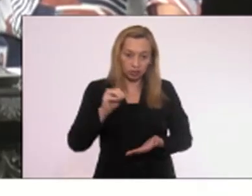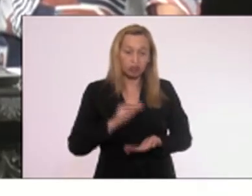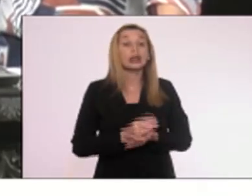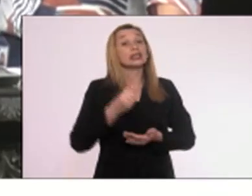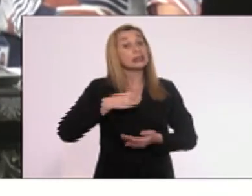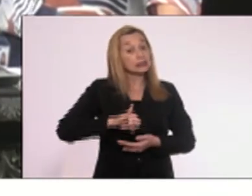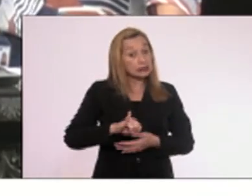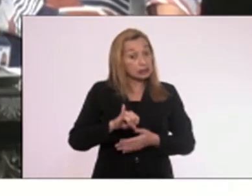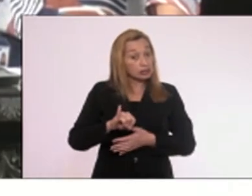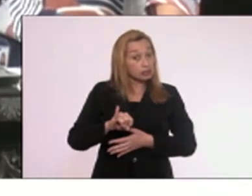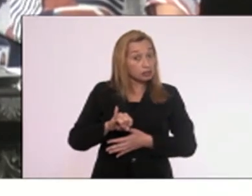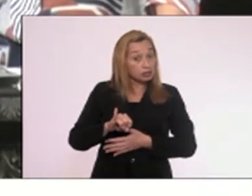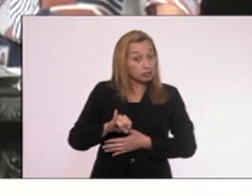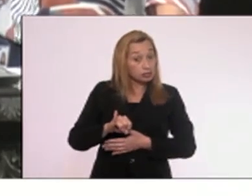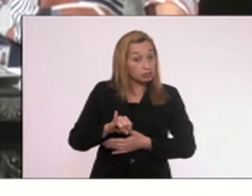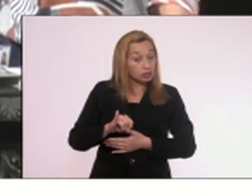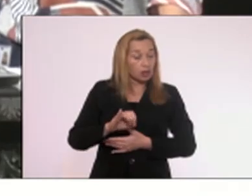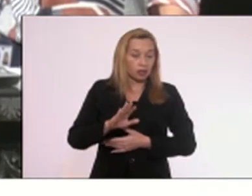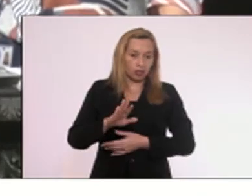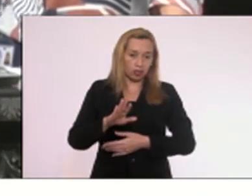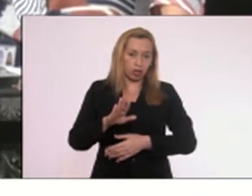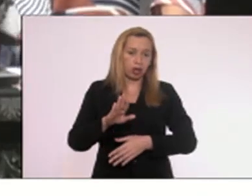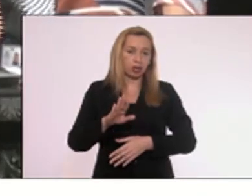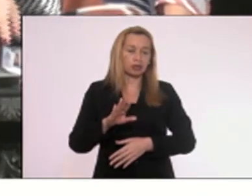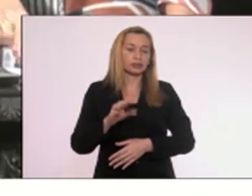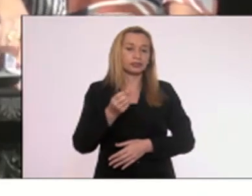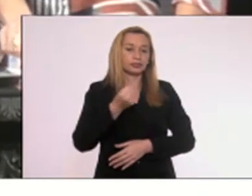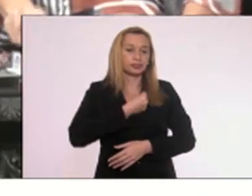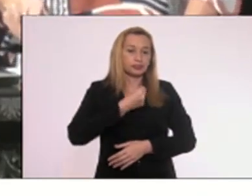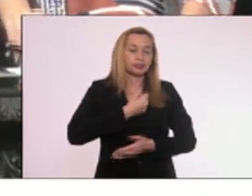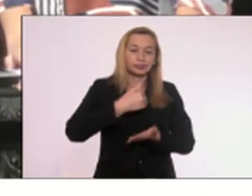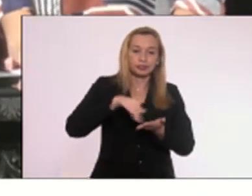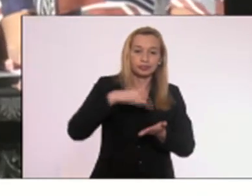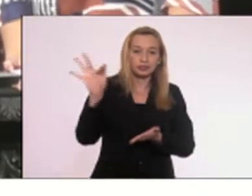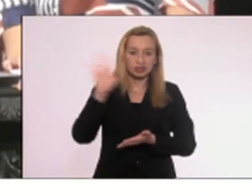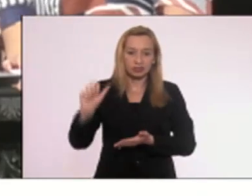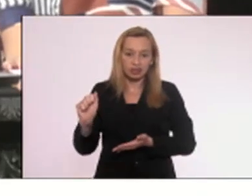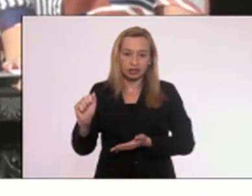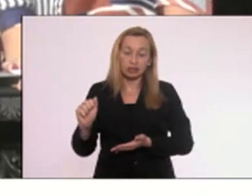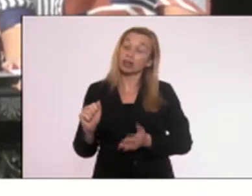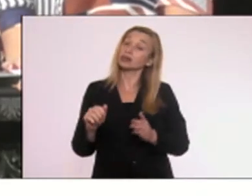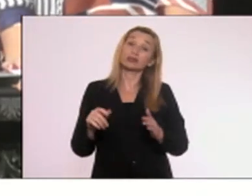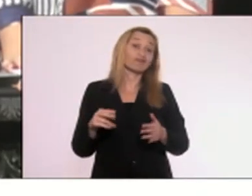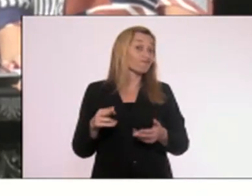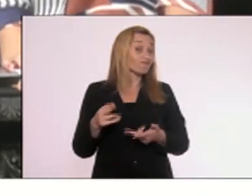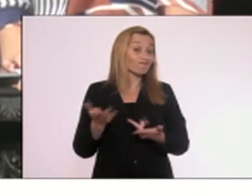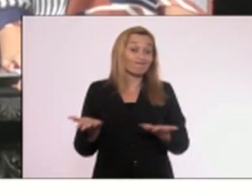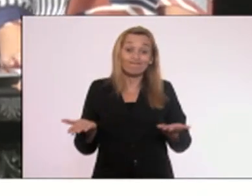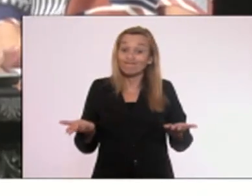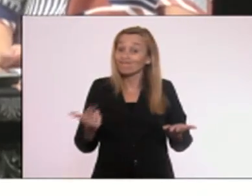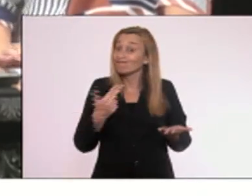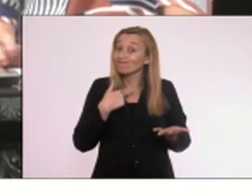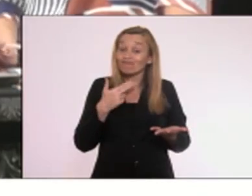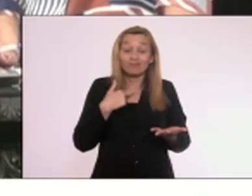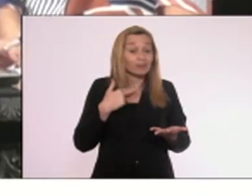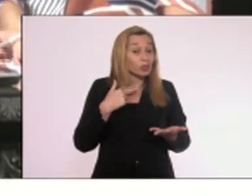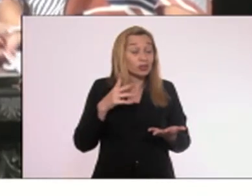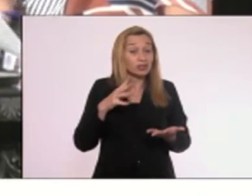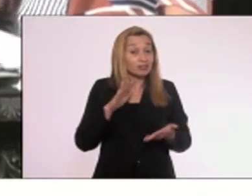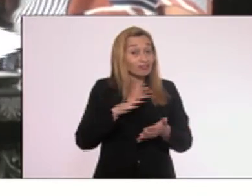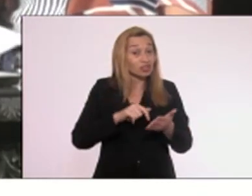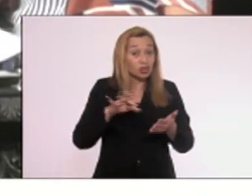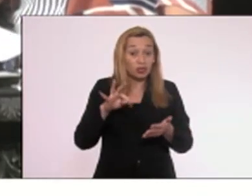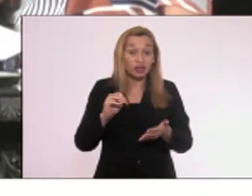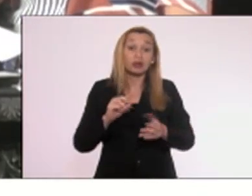Se for o número da Secretaria de Fazenda, aí não há possibilidade de derrubar o veto.